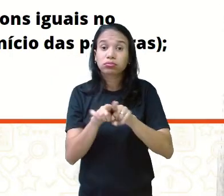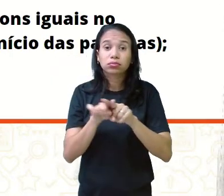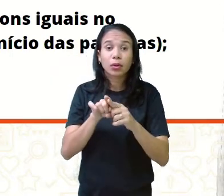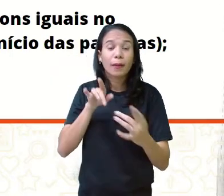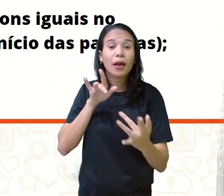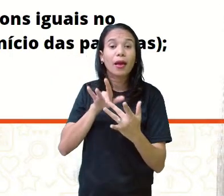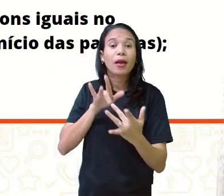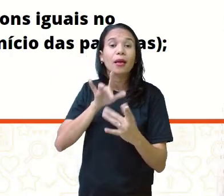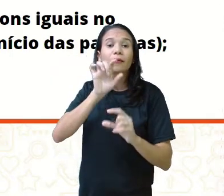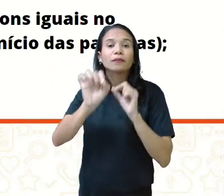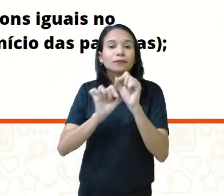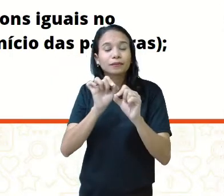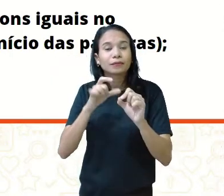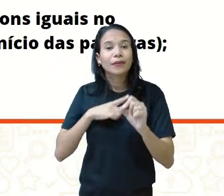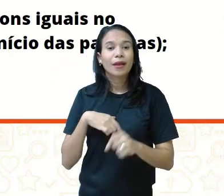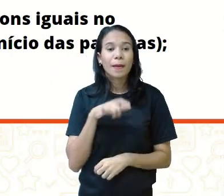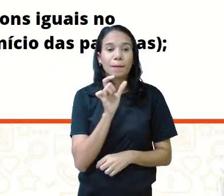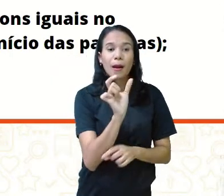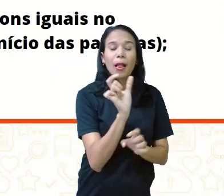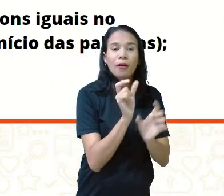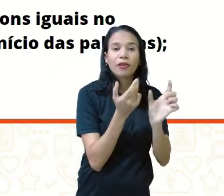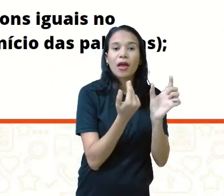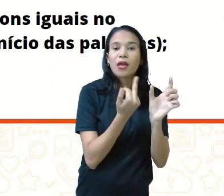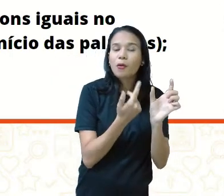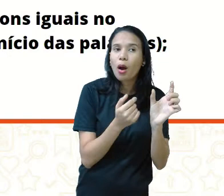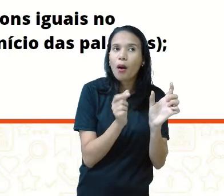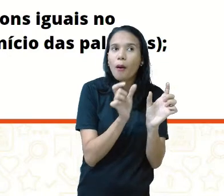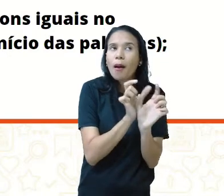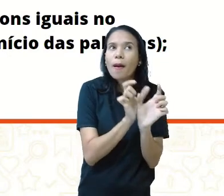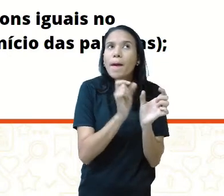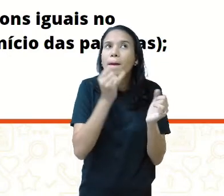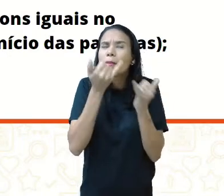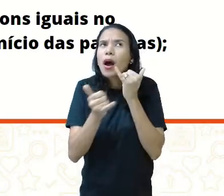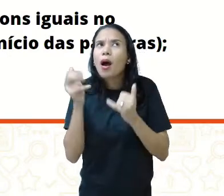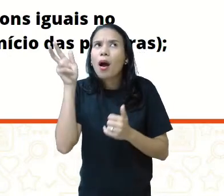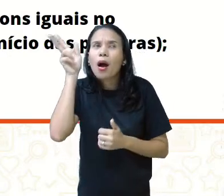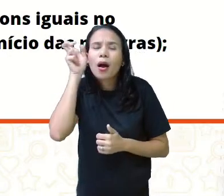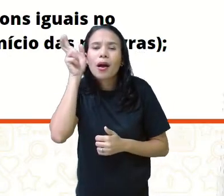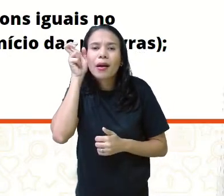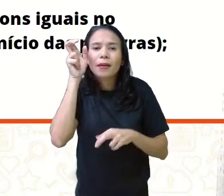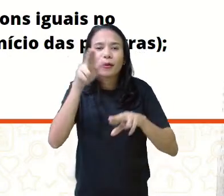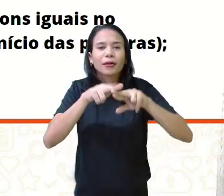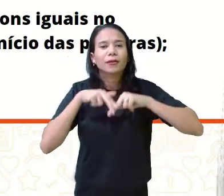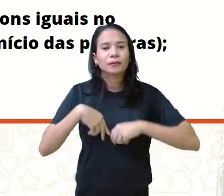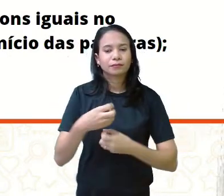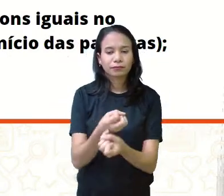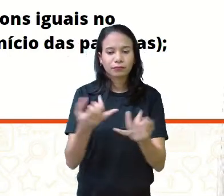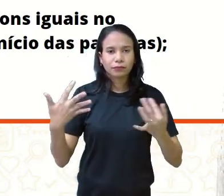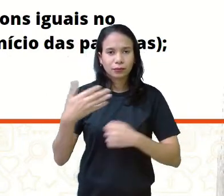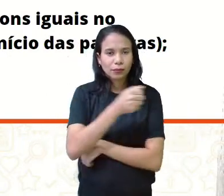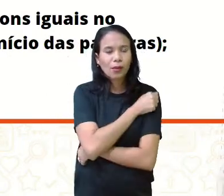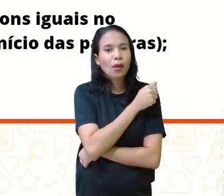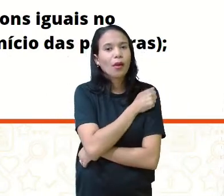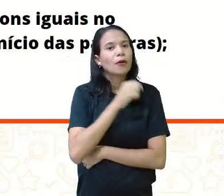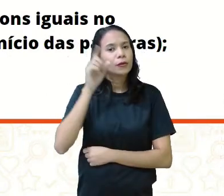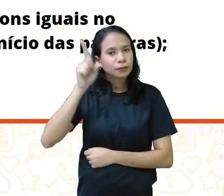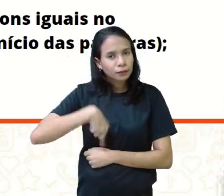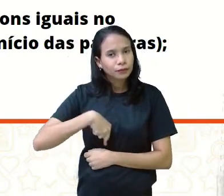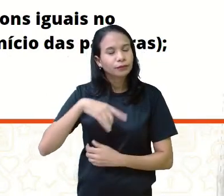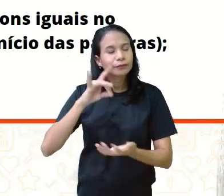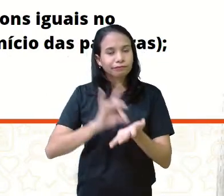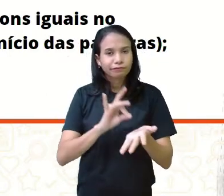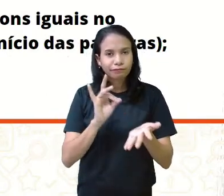aliteração. Sons iguais no início das palavras. Então, para vários estudantes, isso pode ser